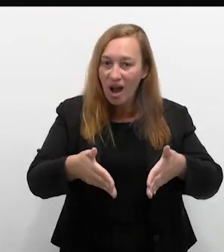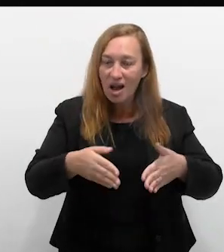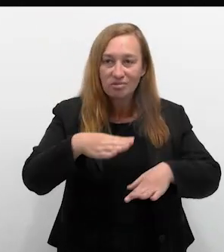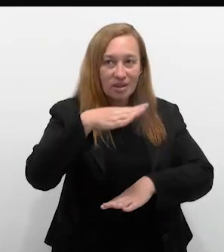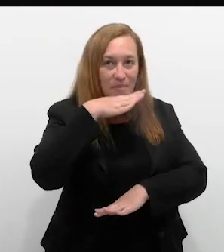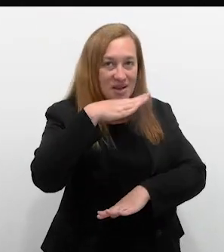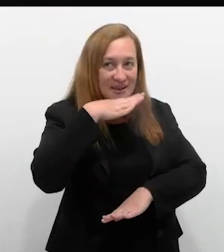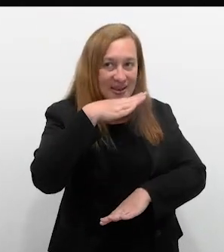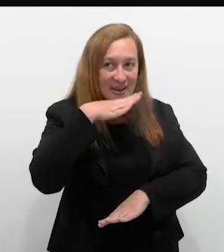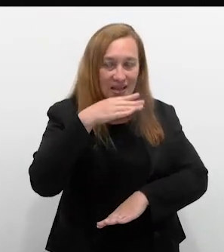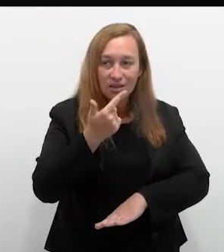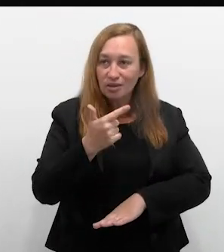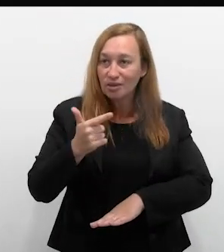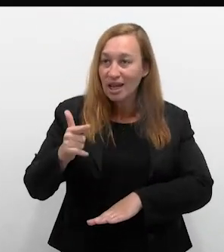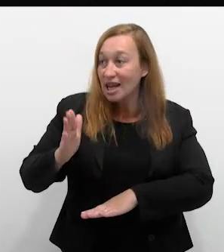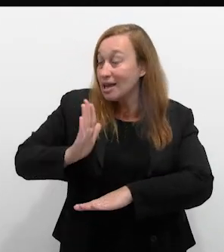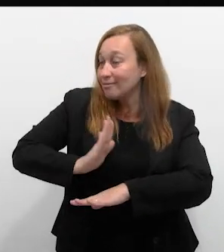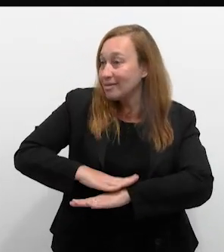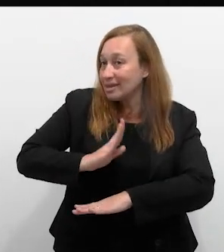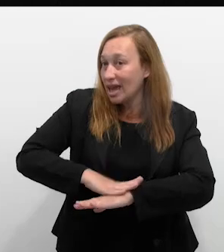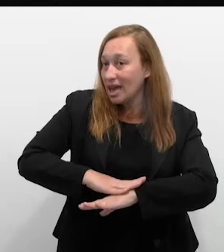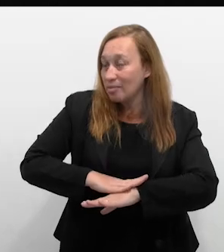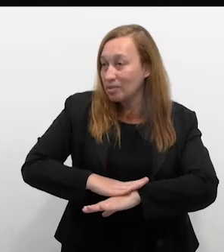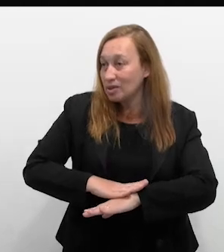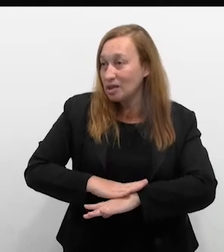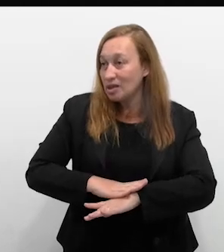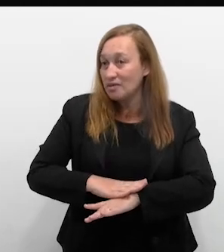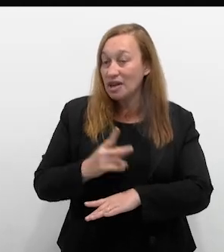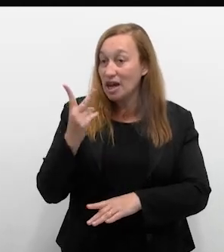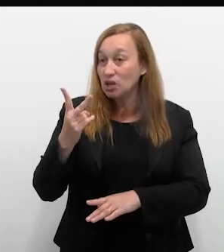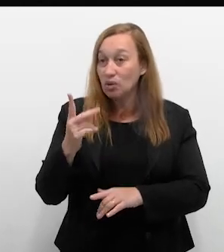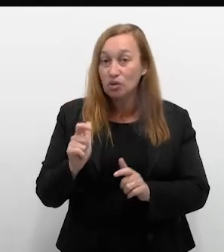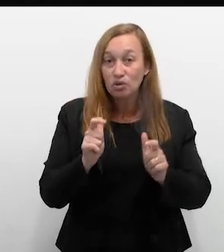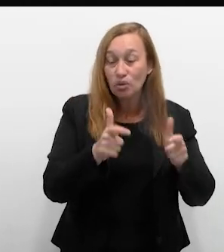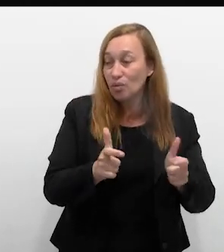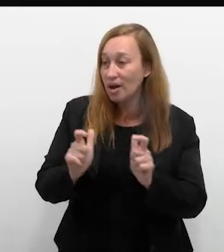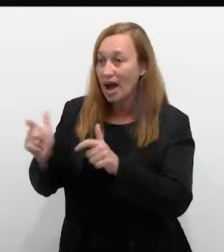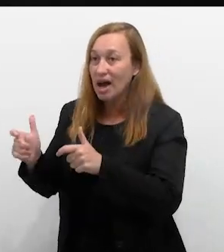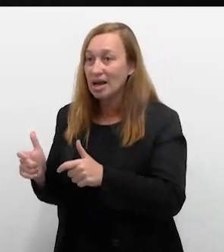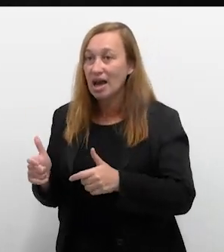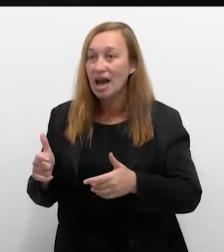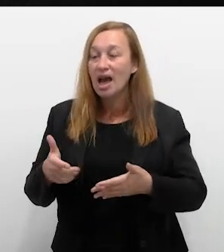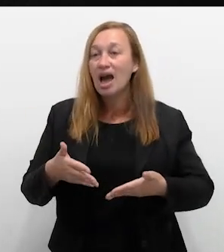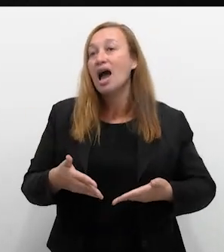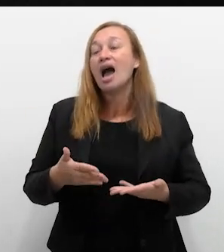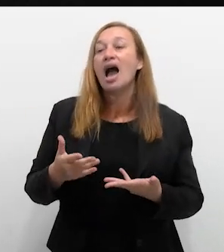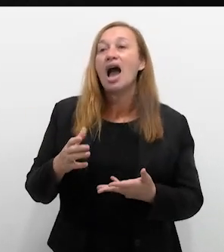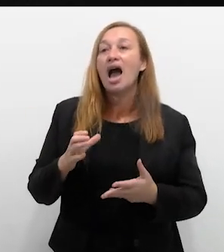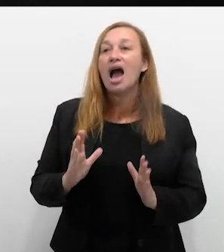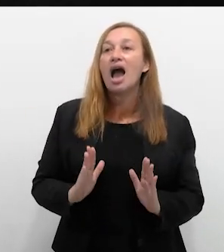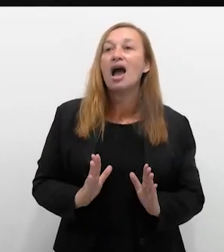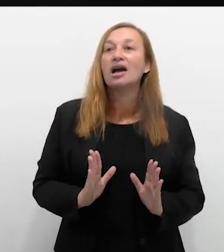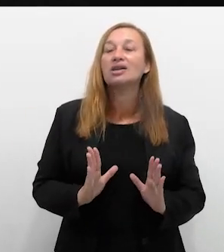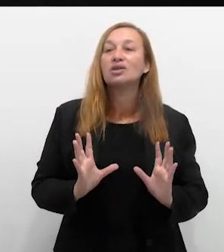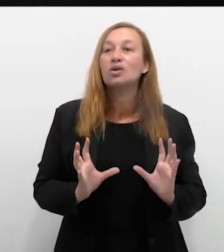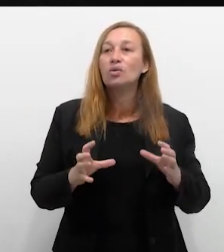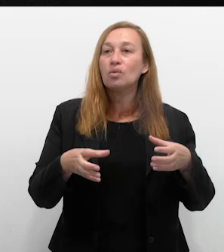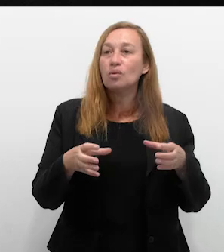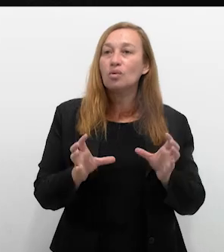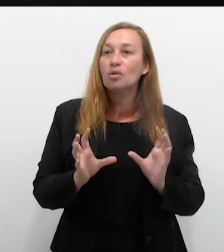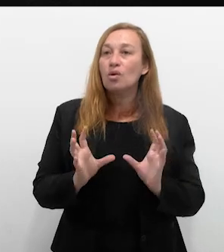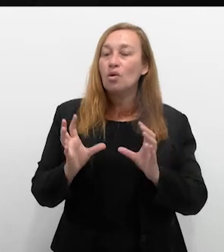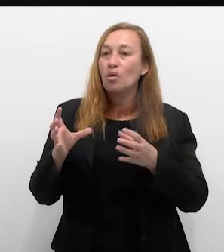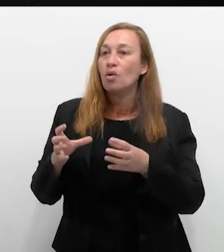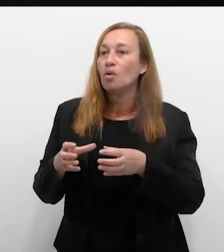estava focada no Carnaval da Mangueira e não teria tempo hábil de poder cobrir as duas áreas, a escola me chamou para estar